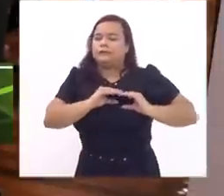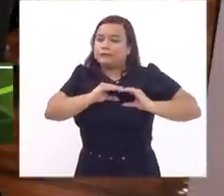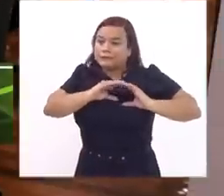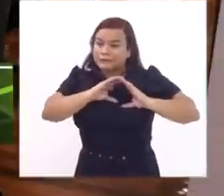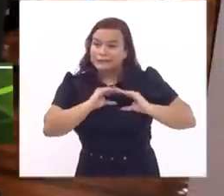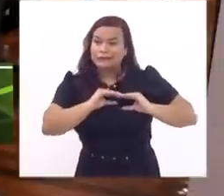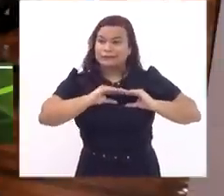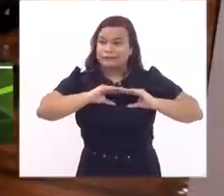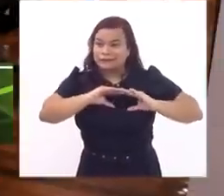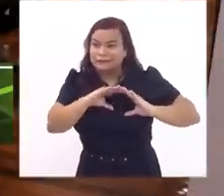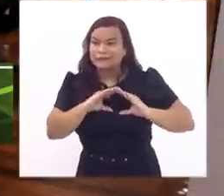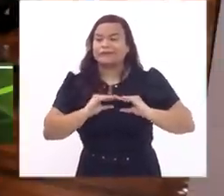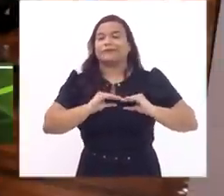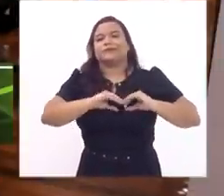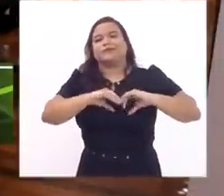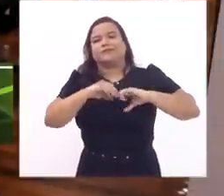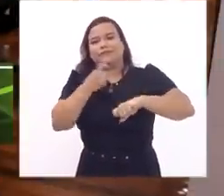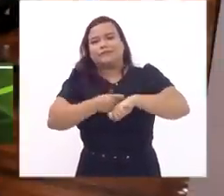M/D.